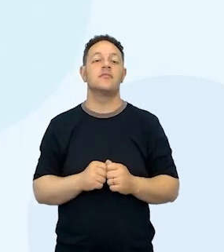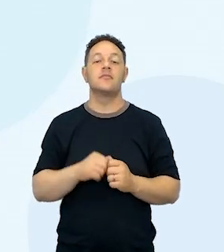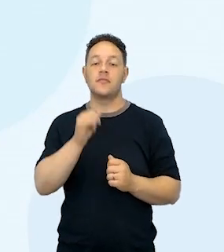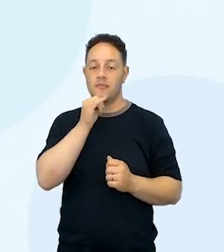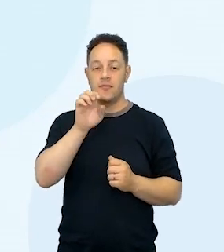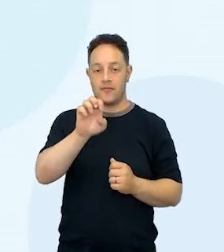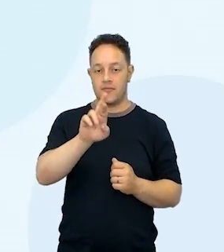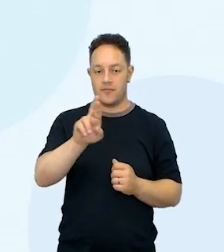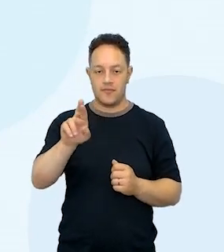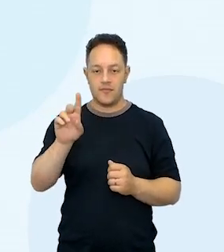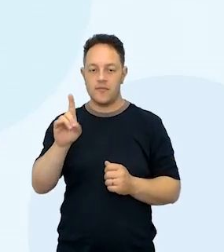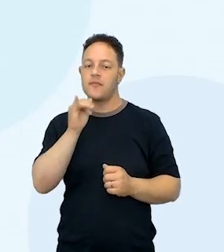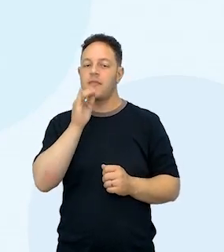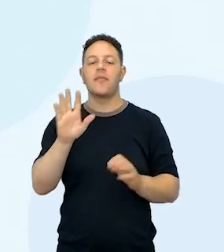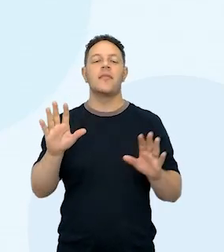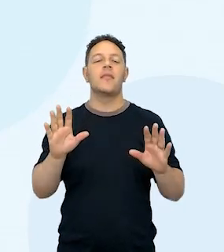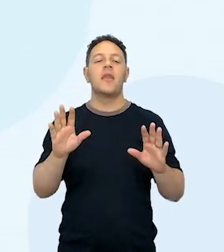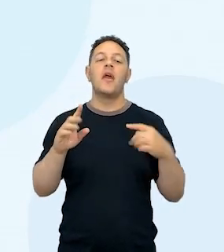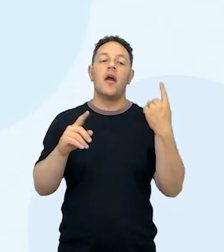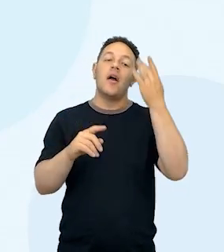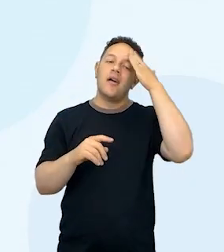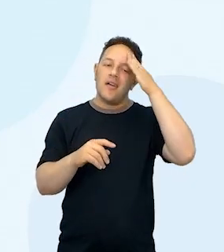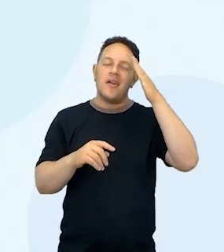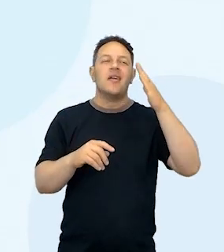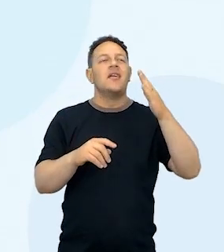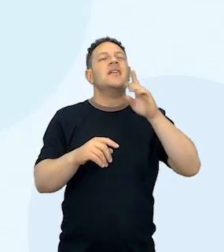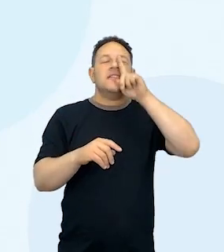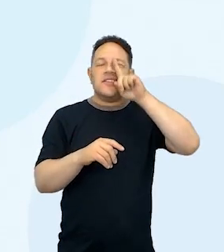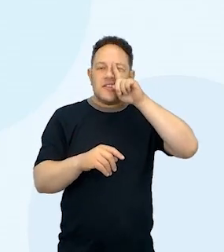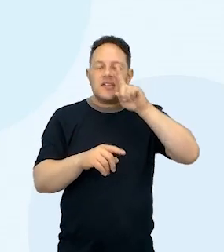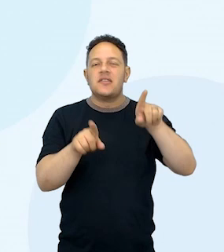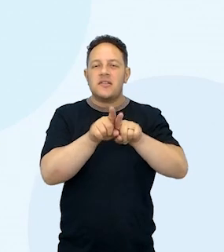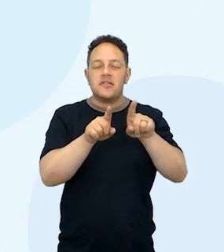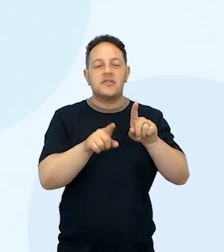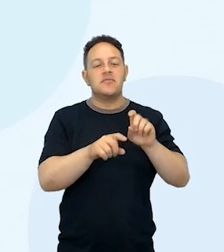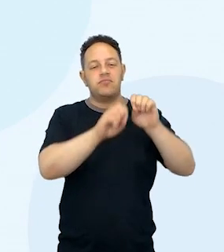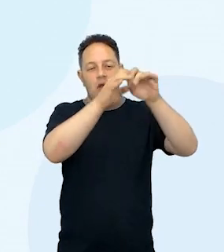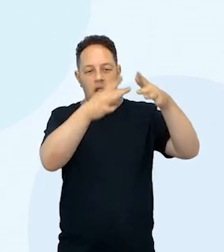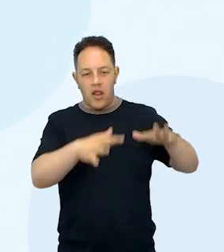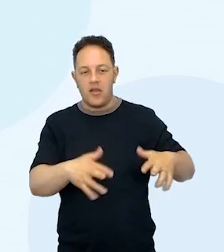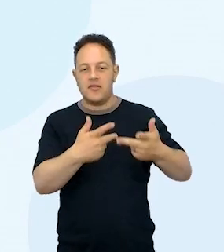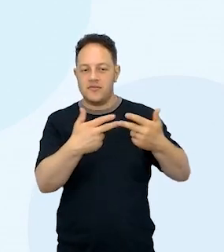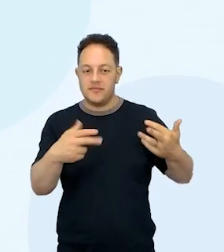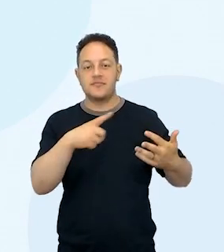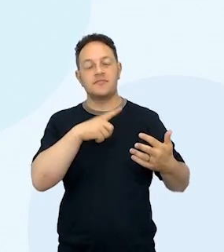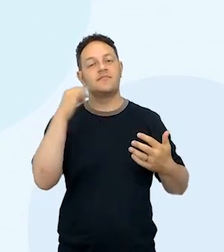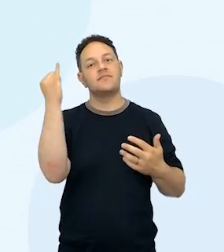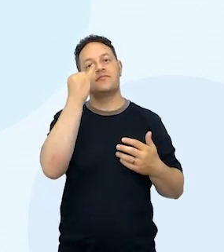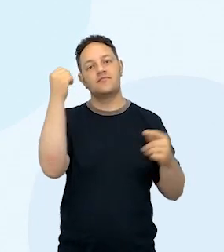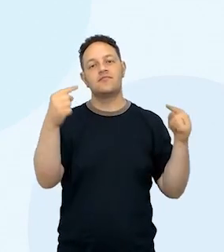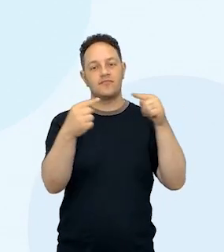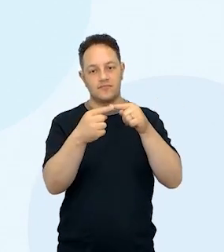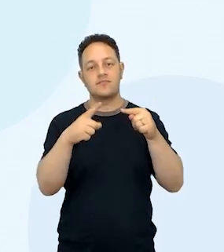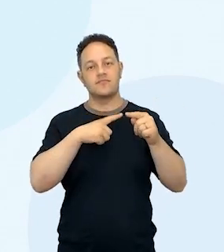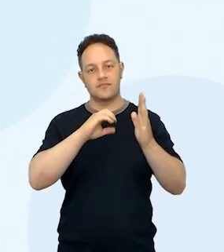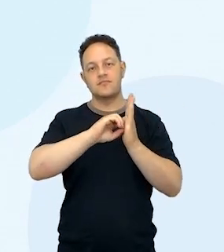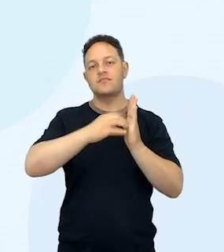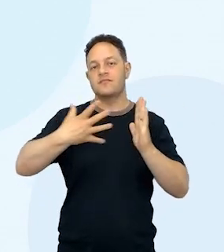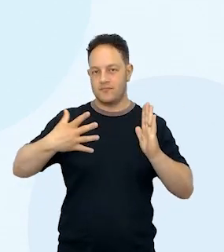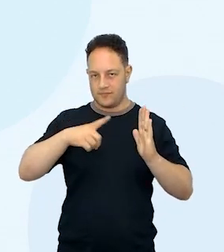a educação para redução de riscos e desastres é um tema contemporâneo transversal previsto no currículo